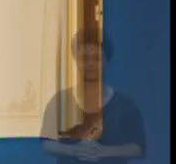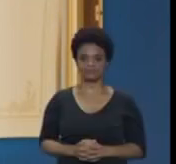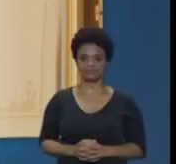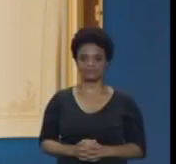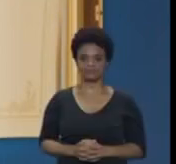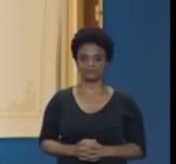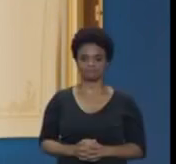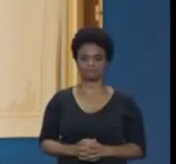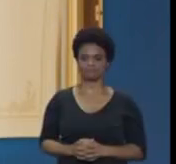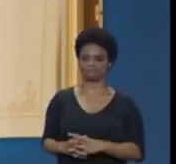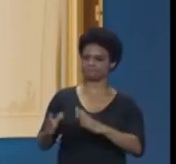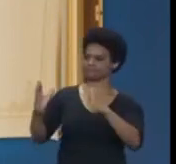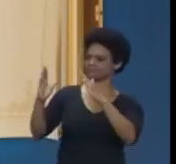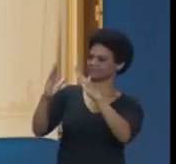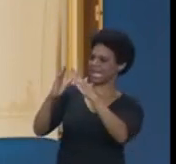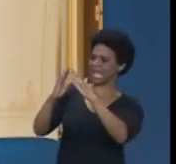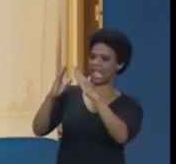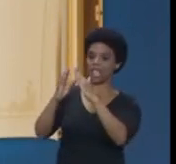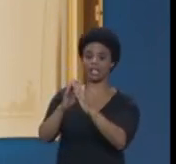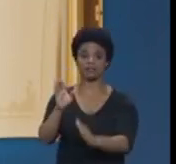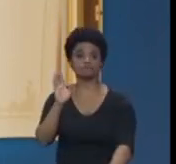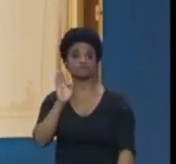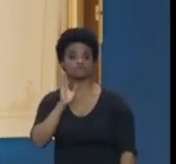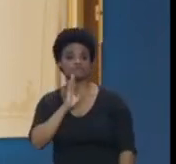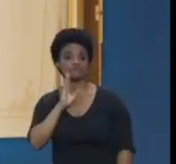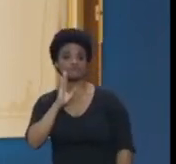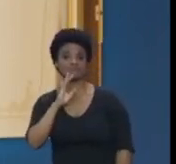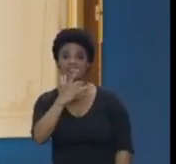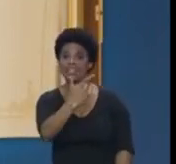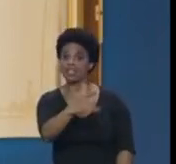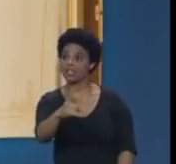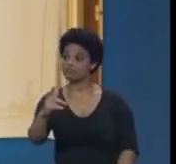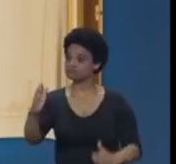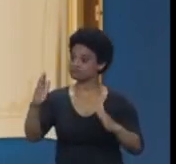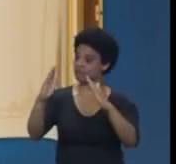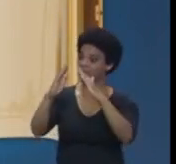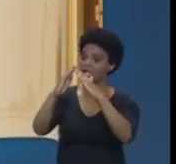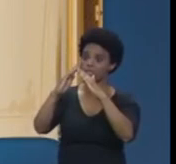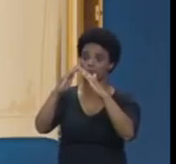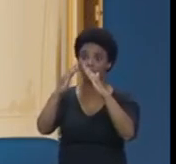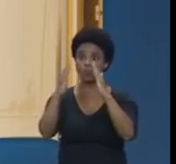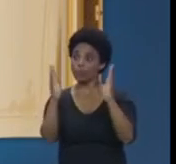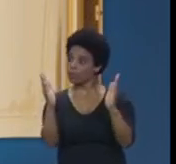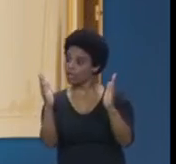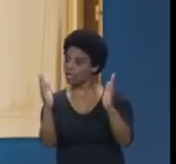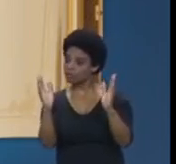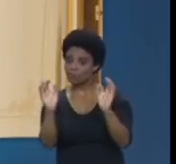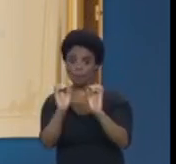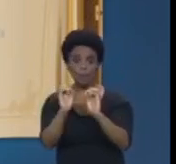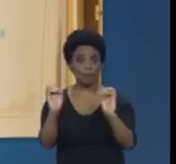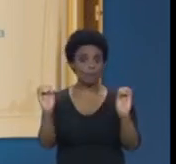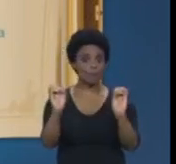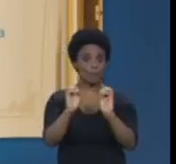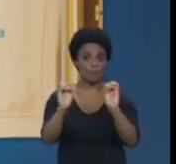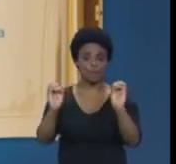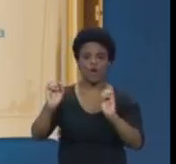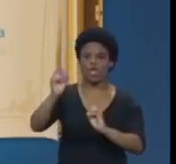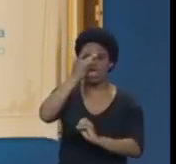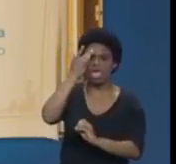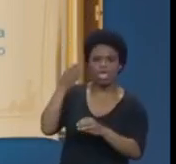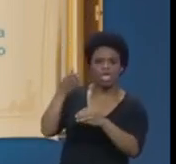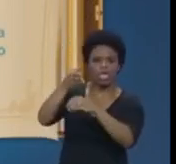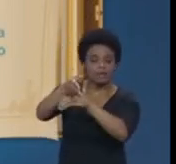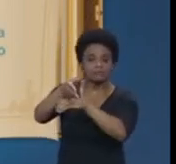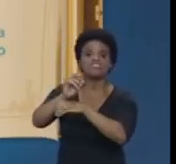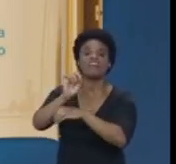Era uma casa muito engraçada. Não tinha teto, não tinha nada. Ninguém podia entrar